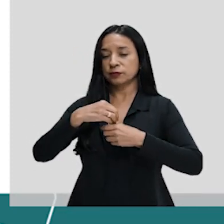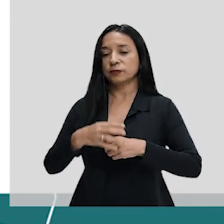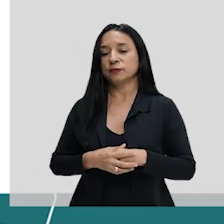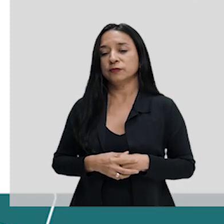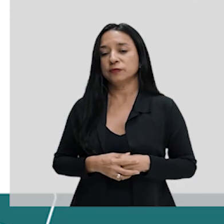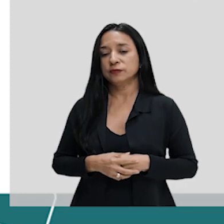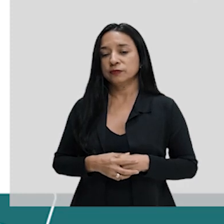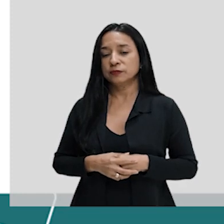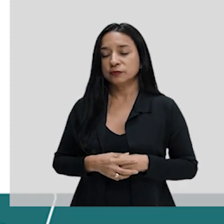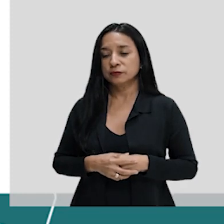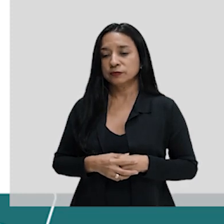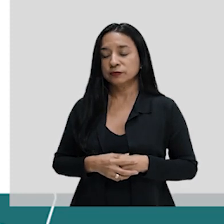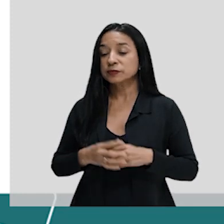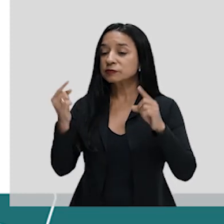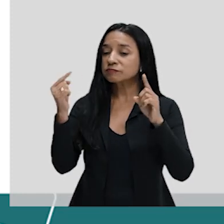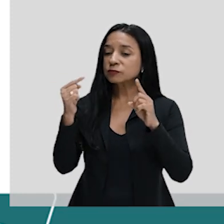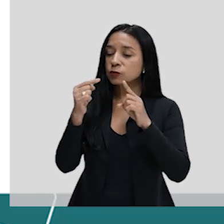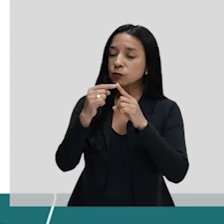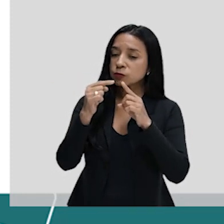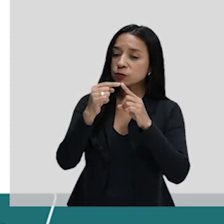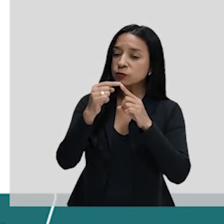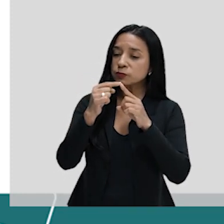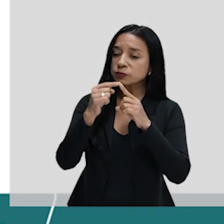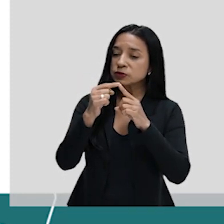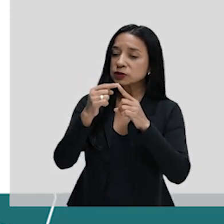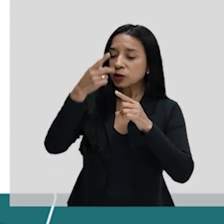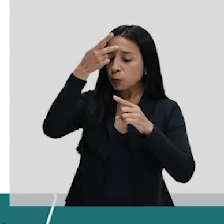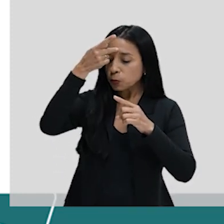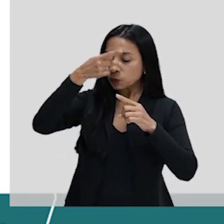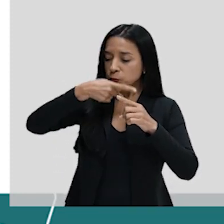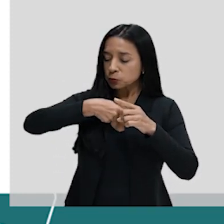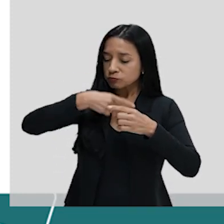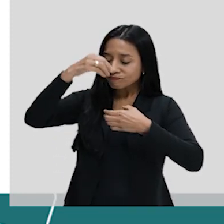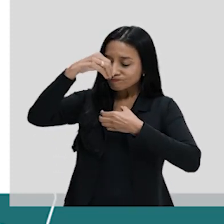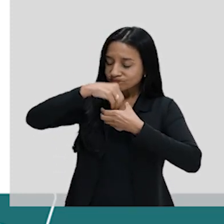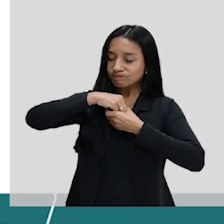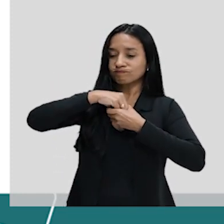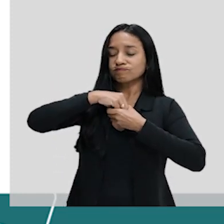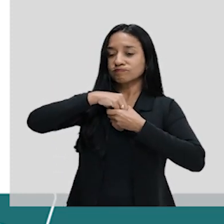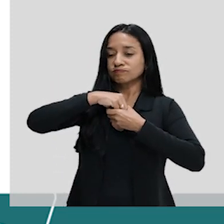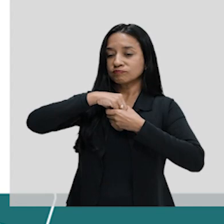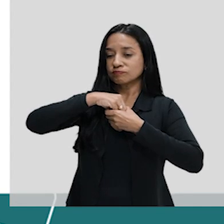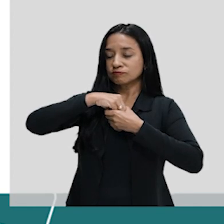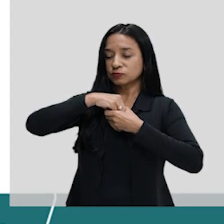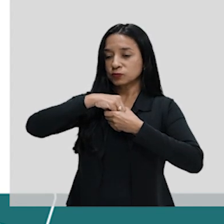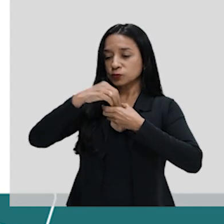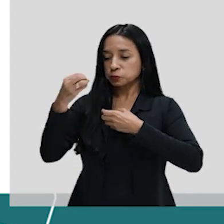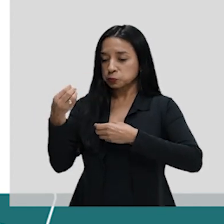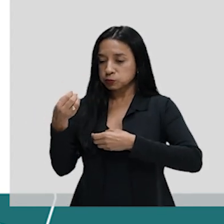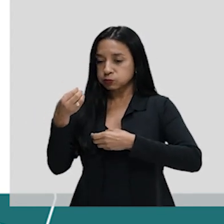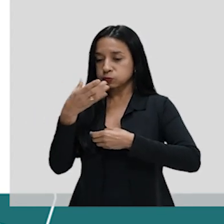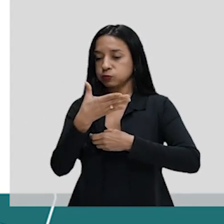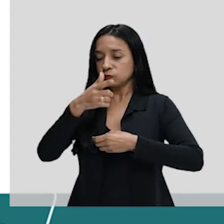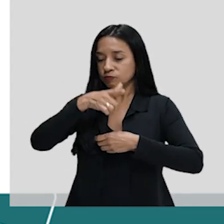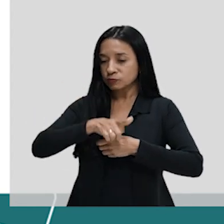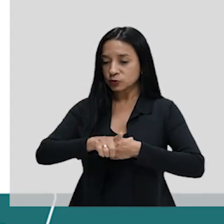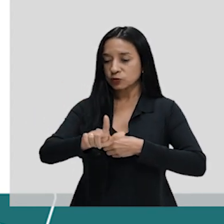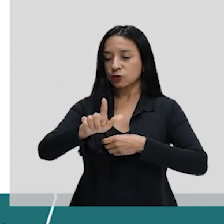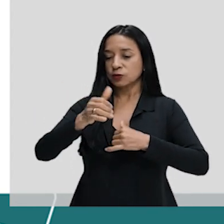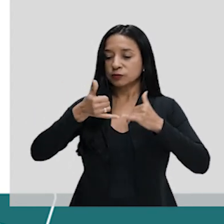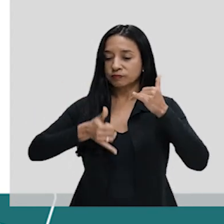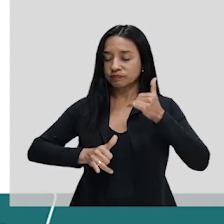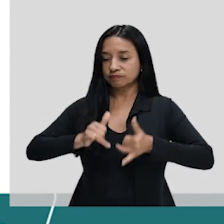questões vitais, né? Dos nossos pontos vitais. Então, isso aqui é envolvido quando nós falamos em